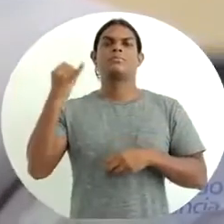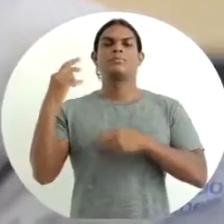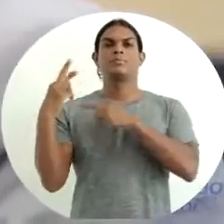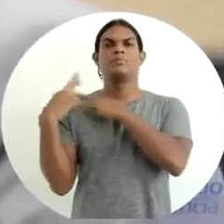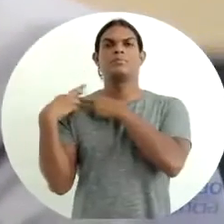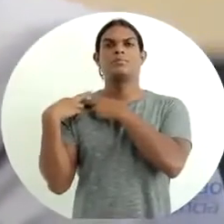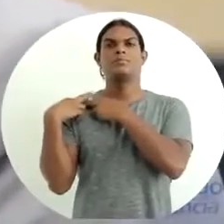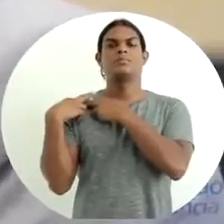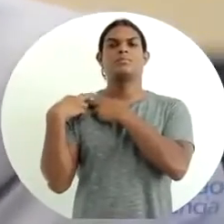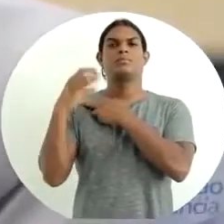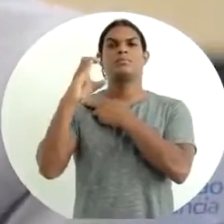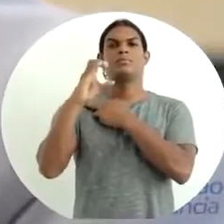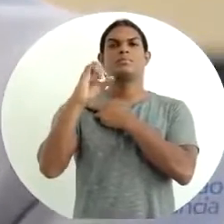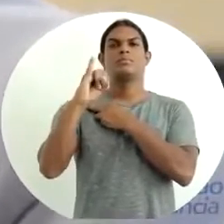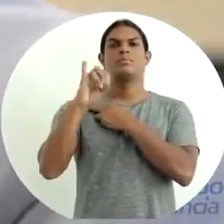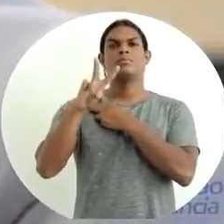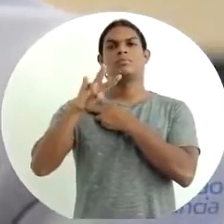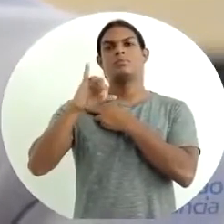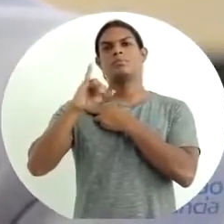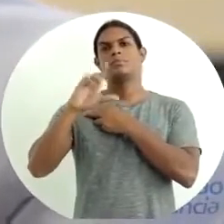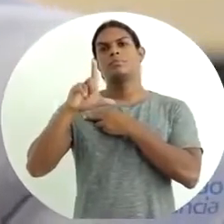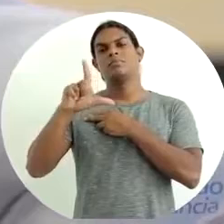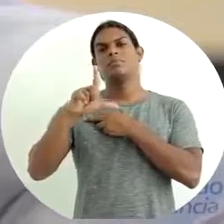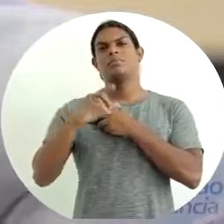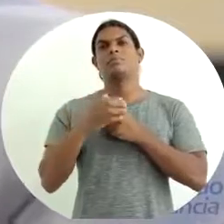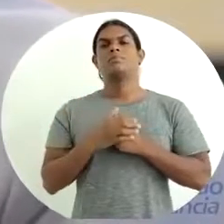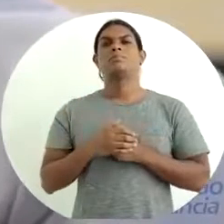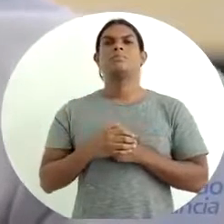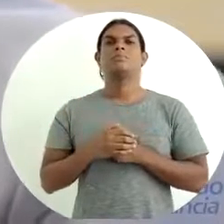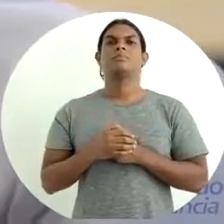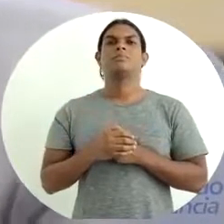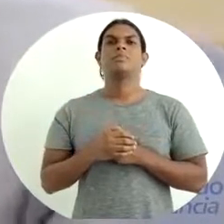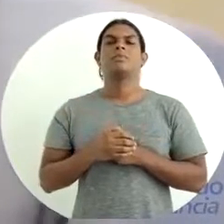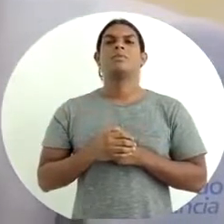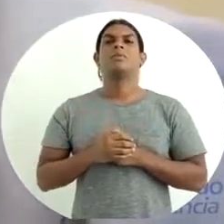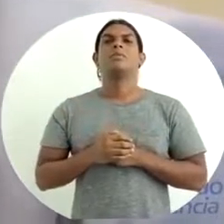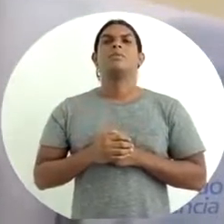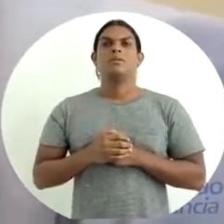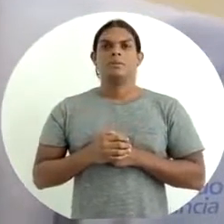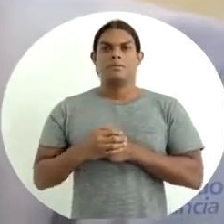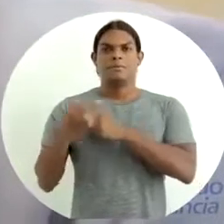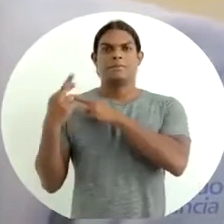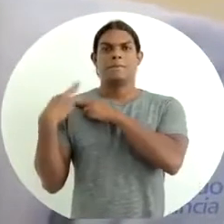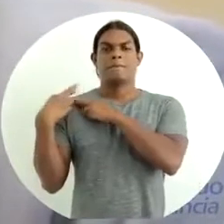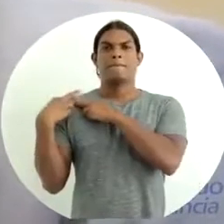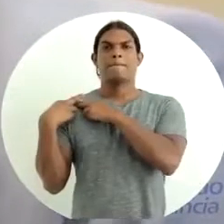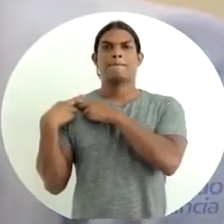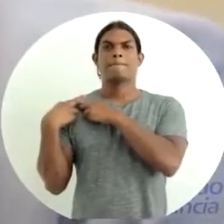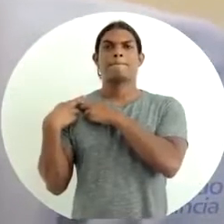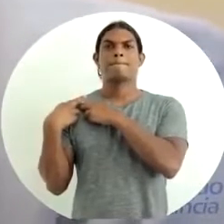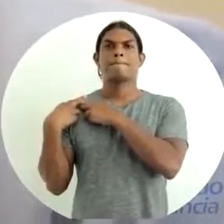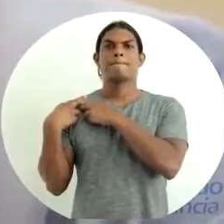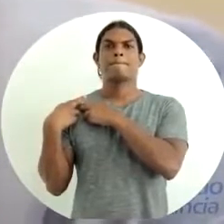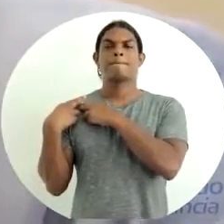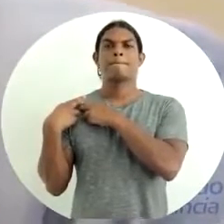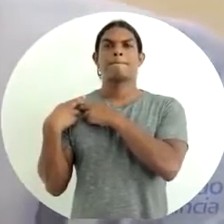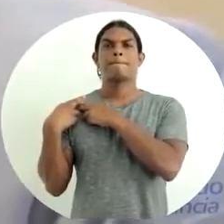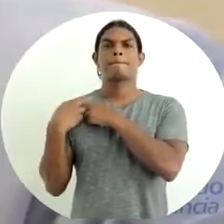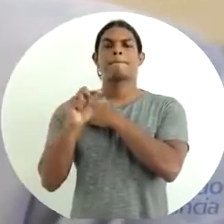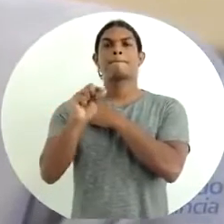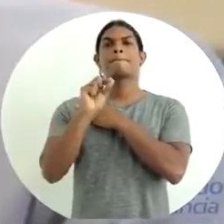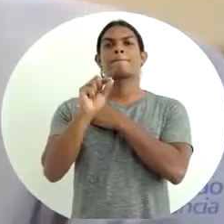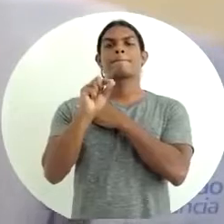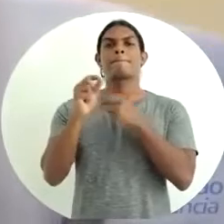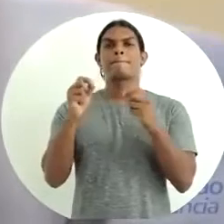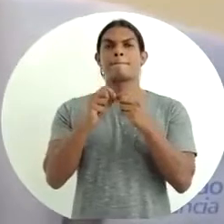e a responsabilidade securitária. Professor, o que vem a ser isso? A responsabilidade é exatamente quem